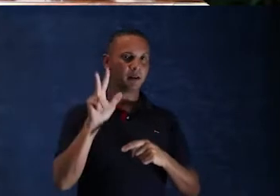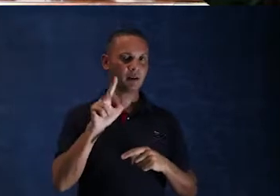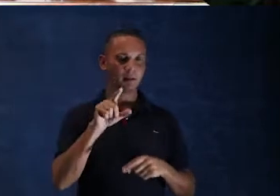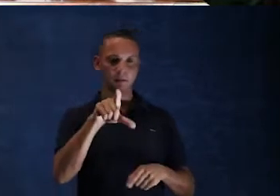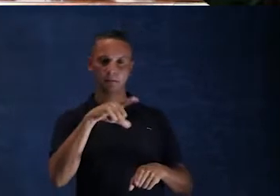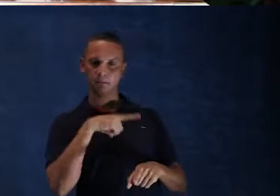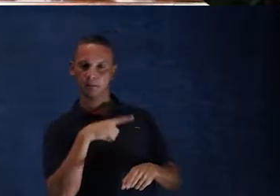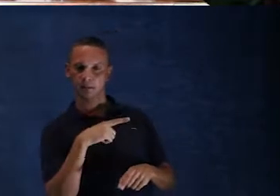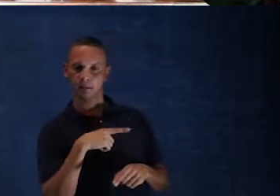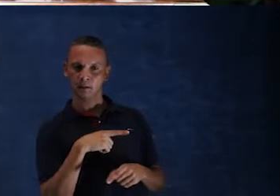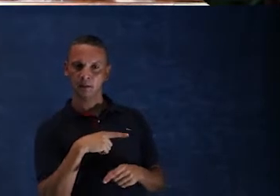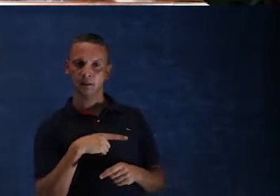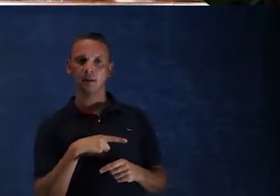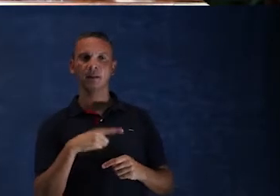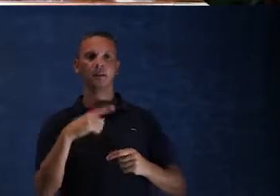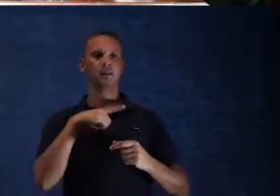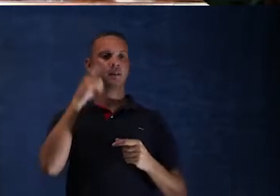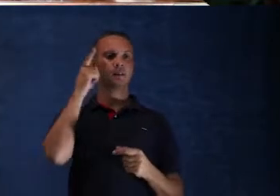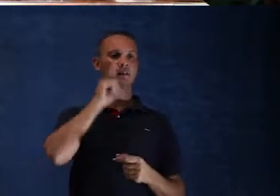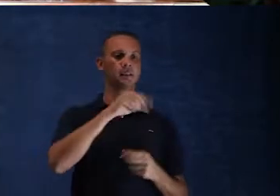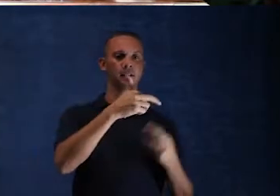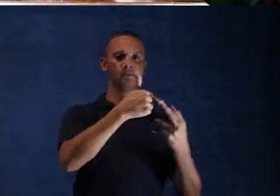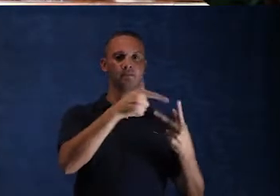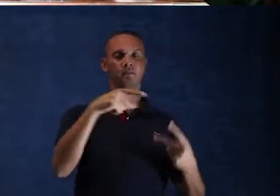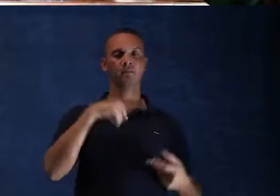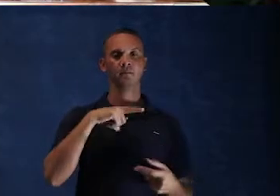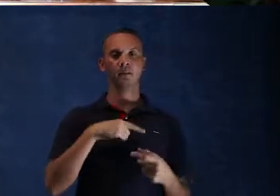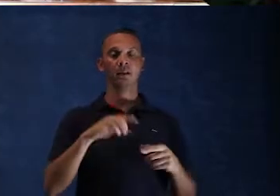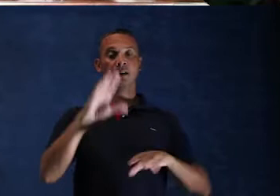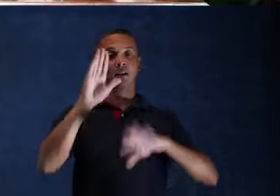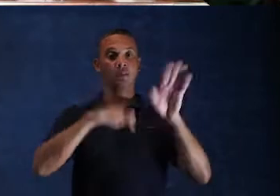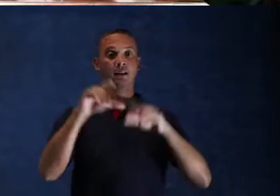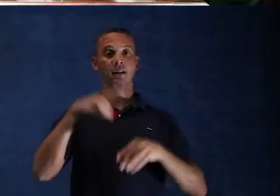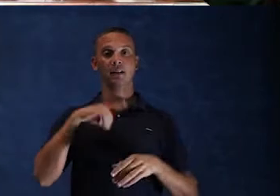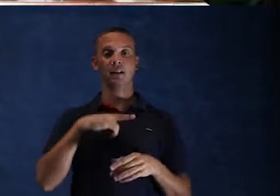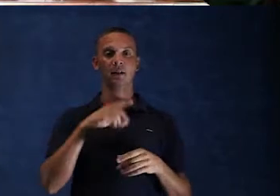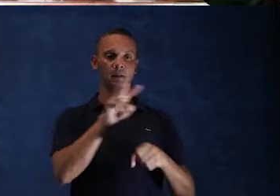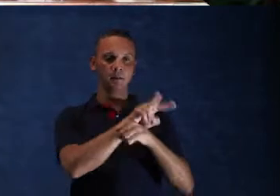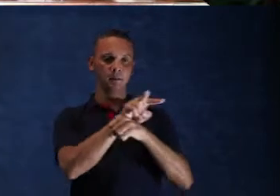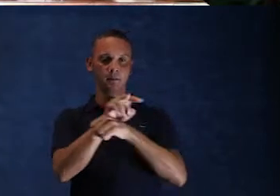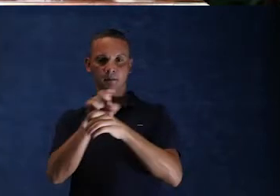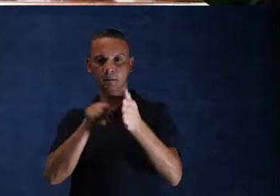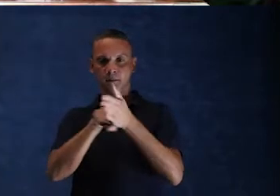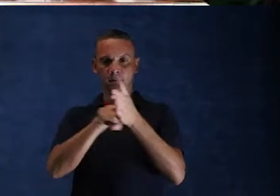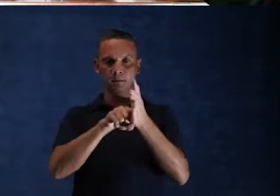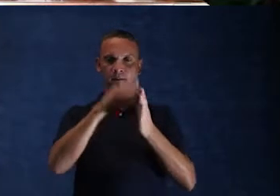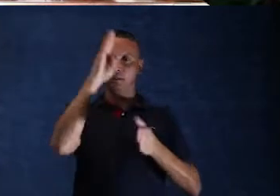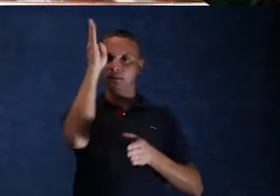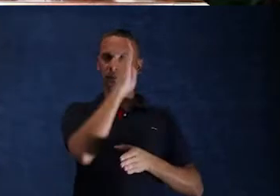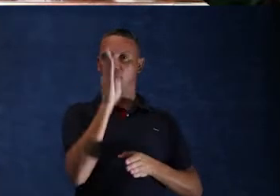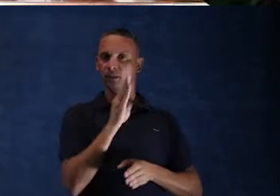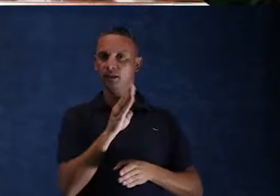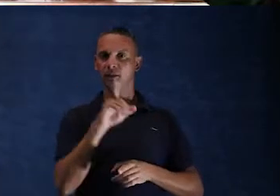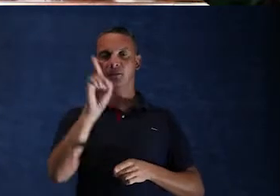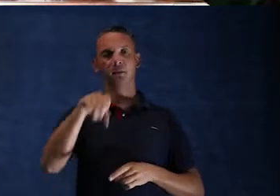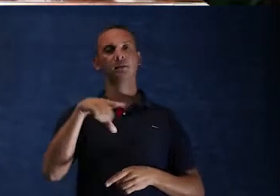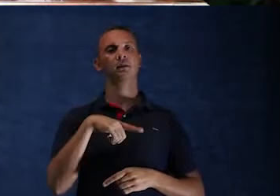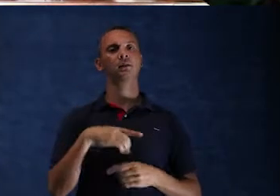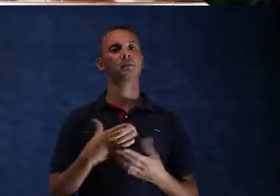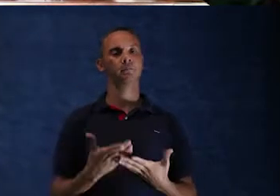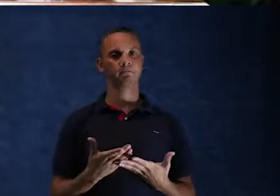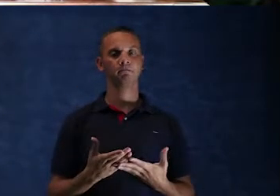da narrativa, ser frustrada, apesar da sua condição de um detetive particular no Brasil não lhe ser